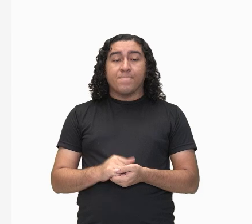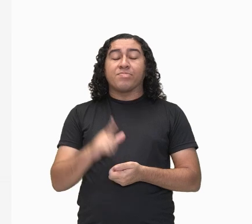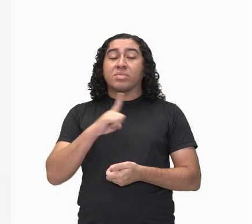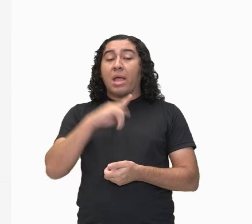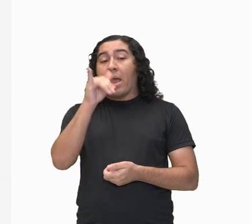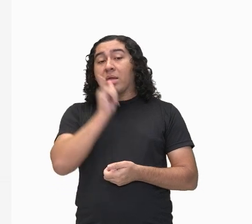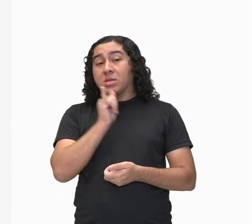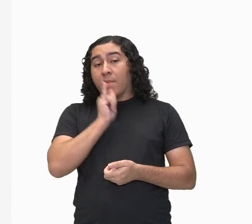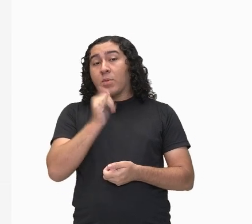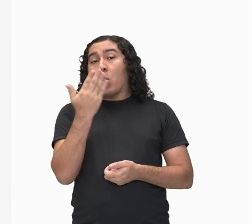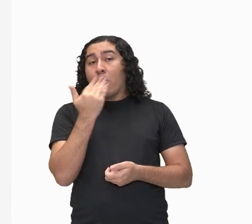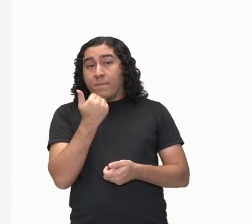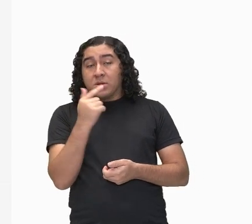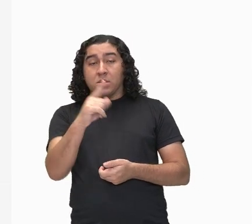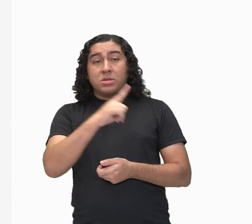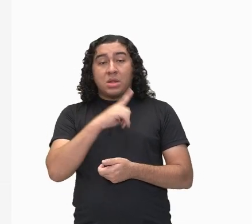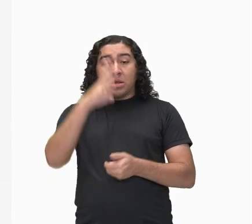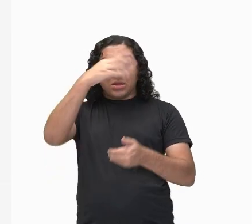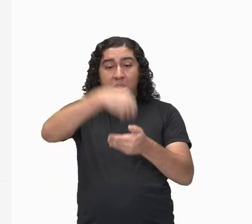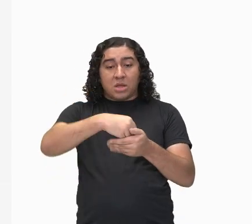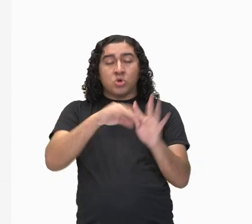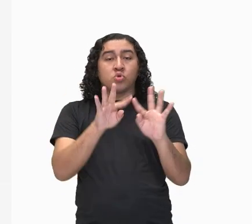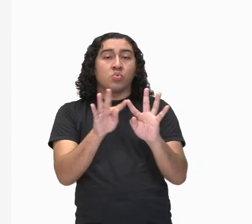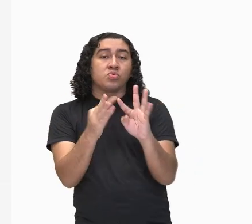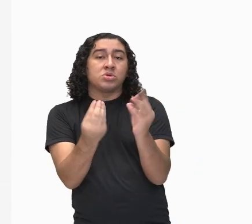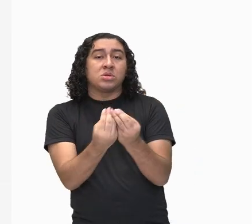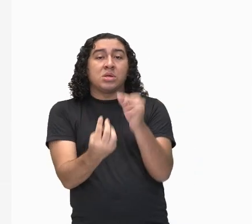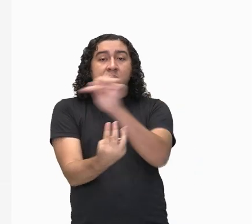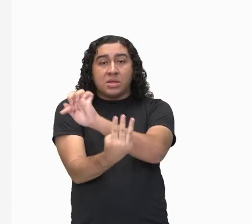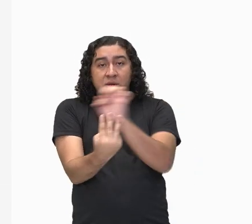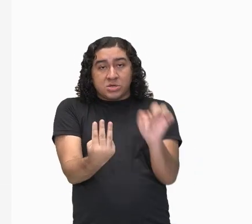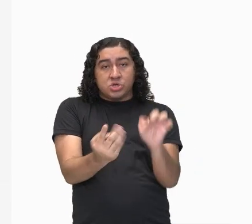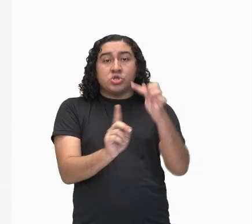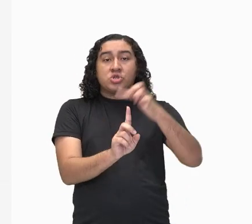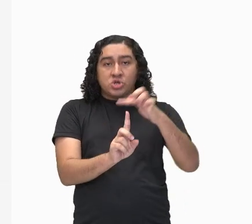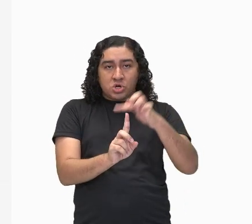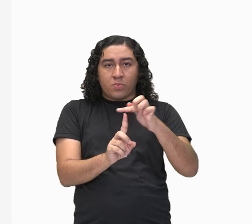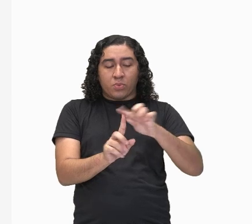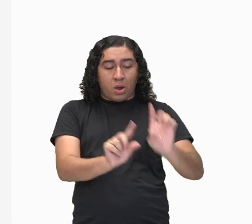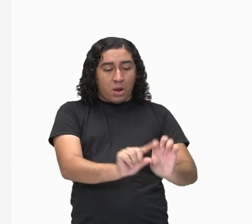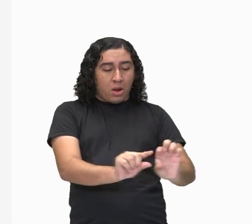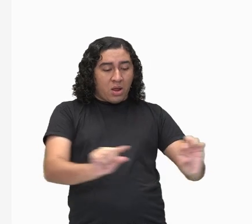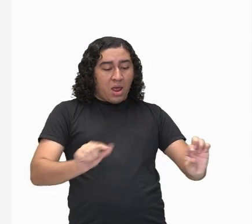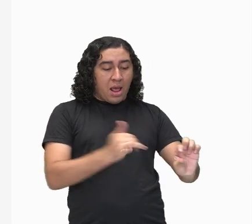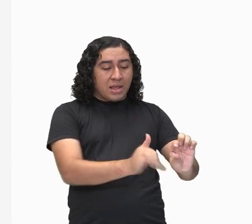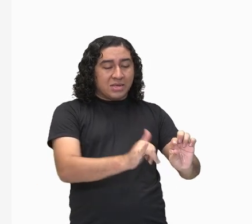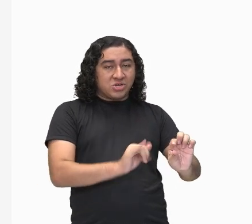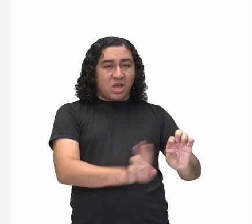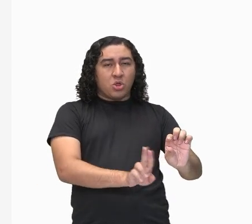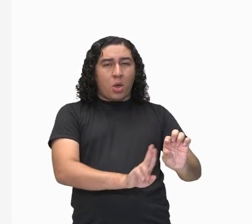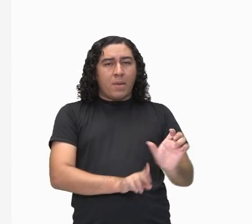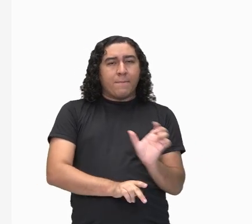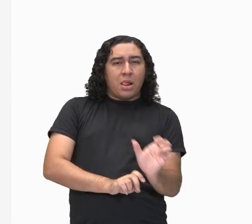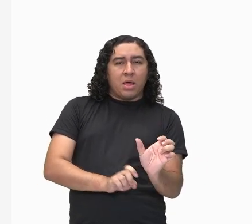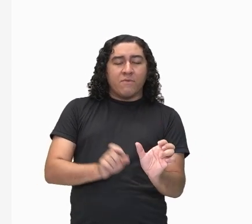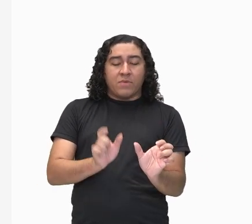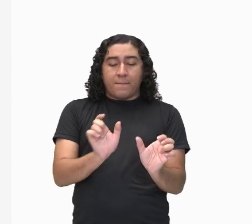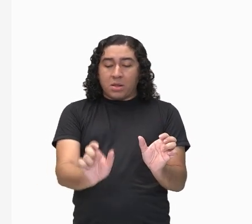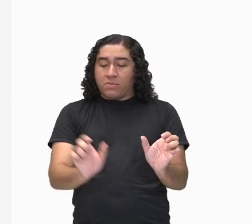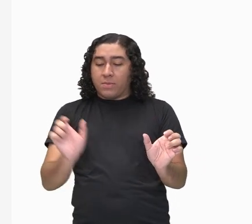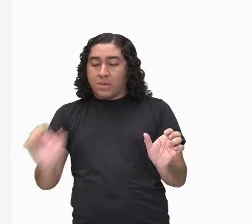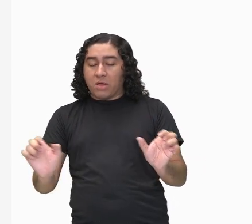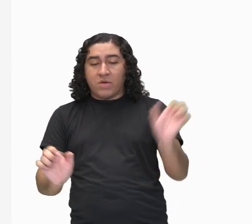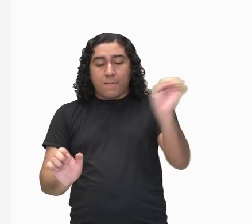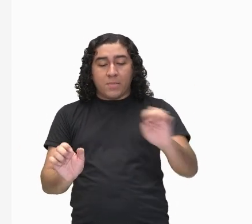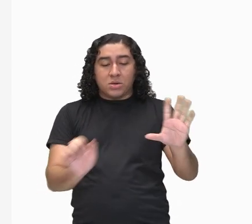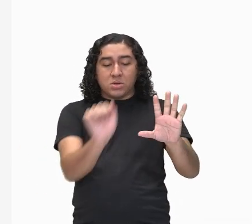exemplos de alimentos que apresentam esses três tipos aí de fontes de energia que faz parte da nossa